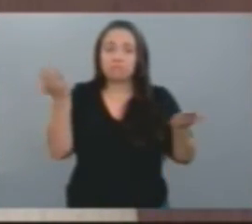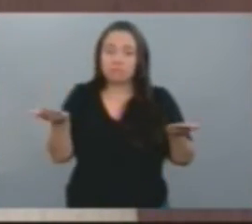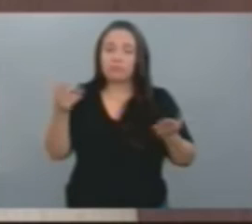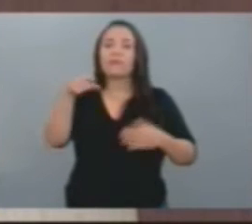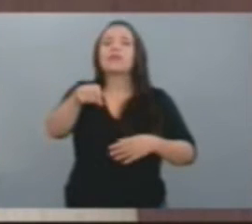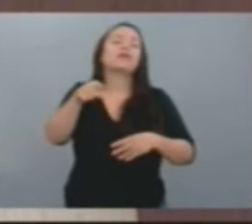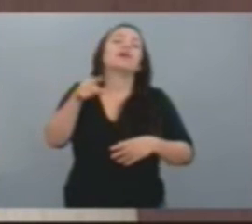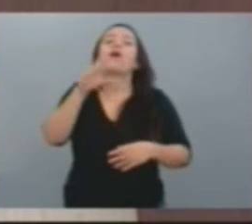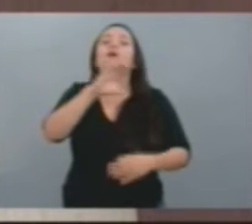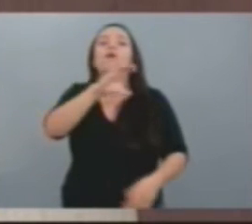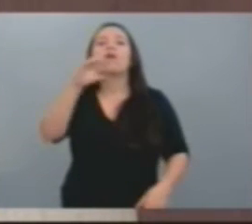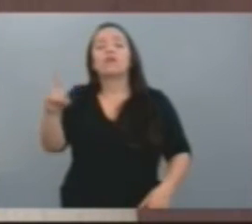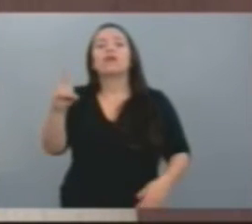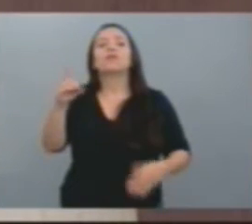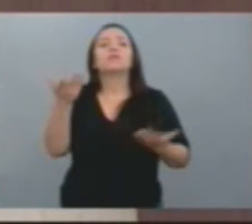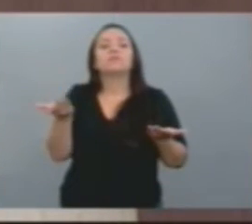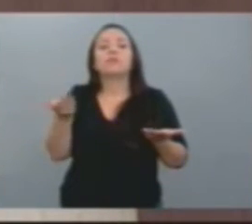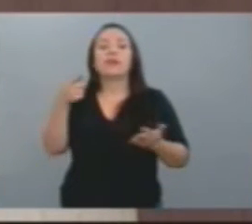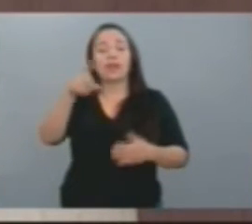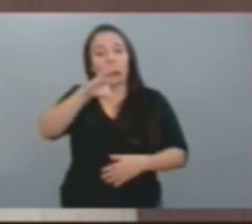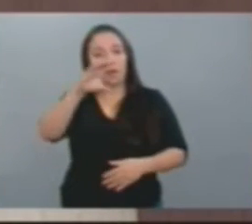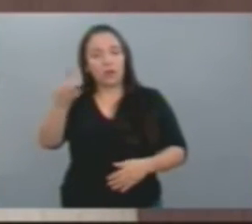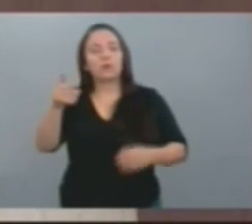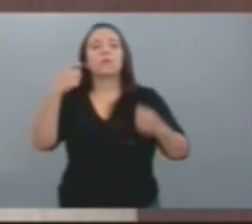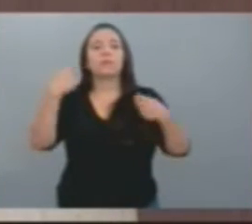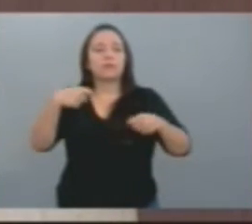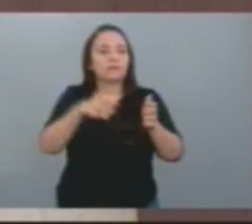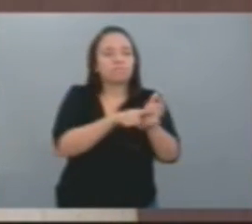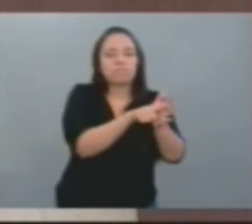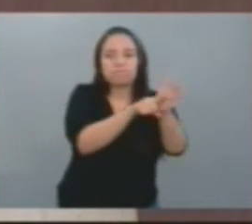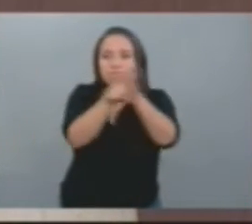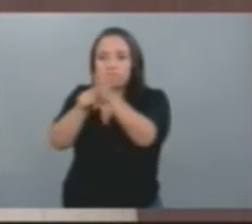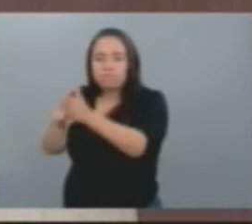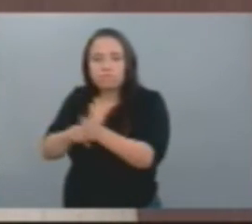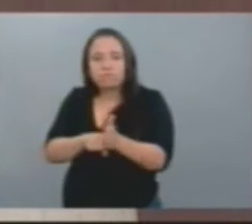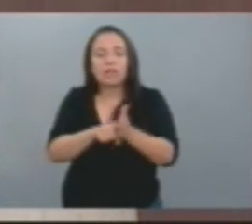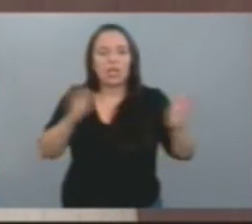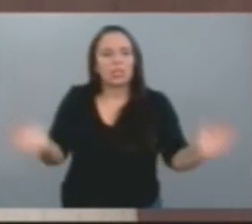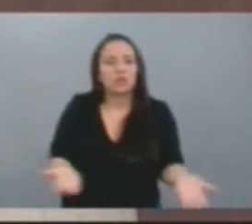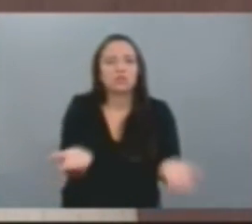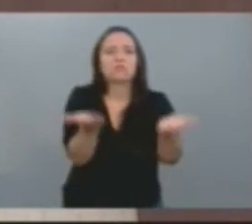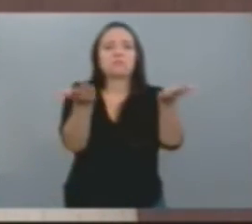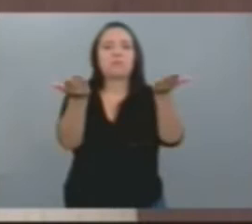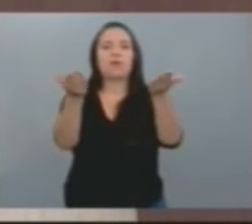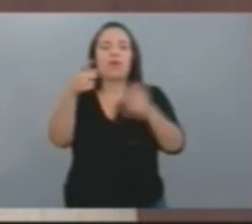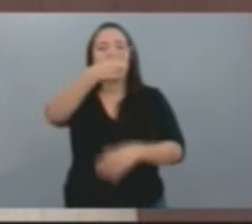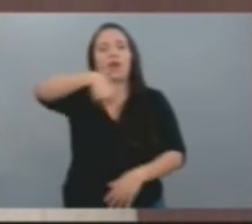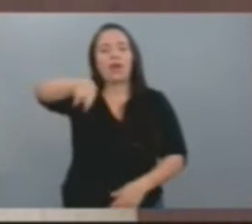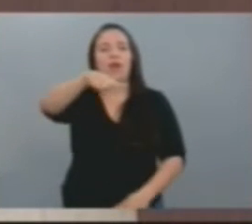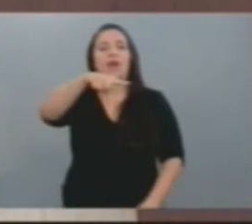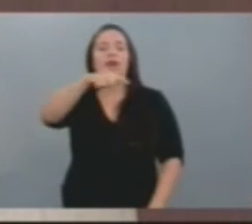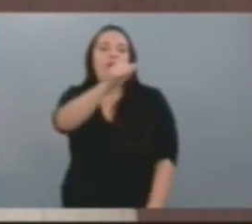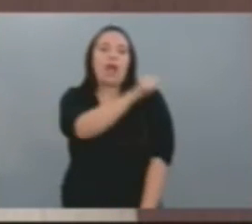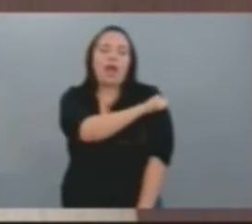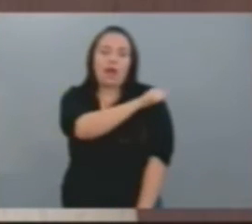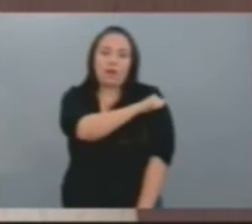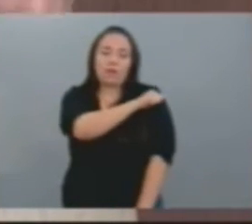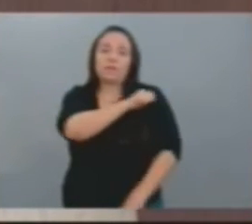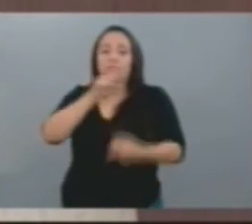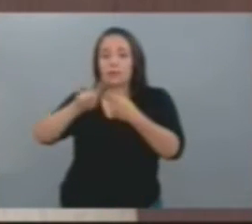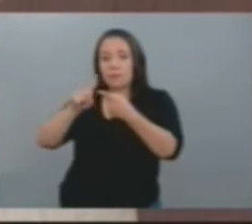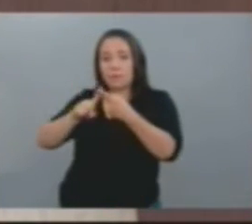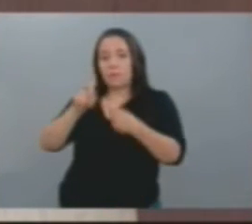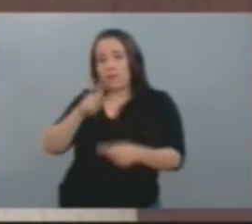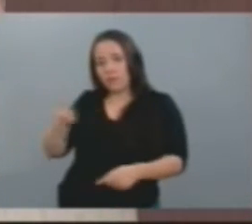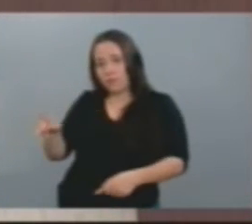de área, ele tem a função de atualizar, subsidiar, informar, estimular os seus colegas de disciplina.